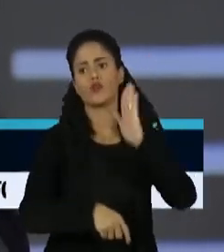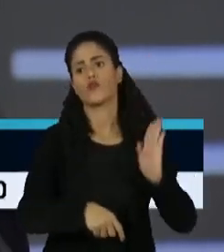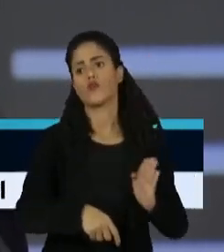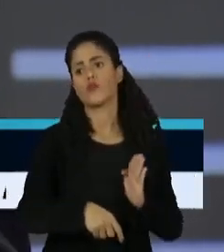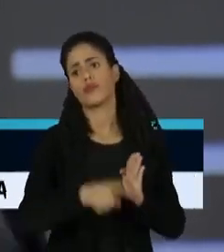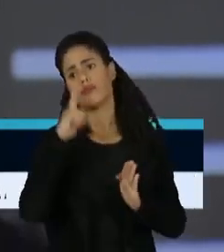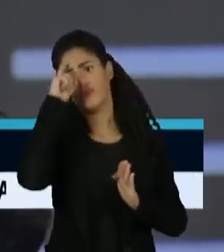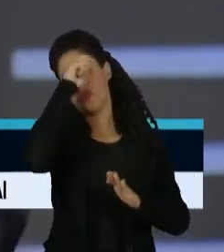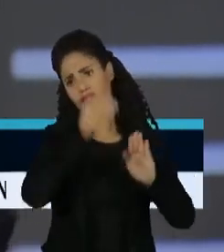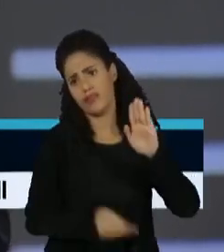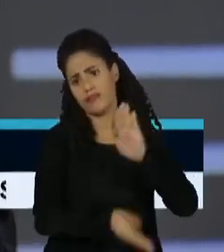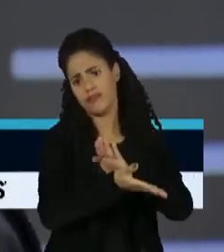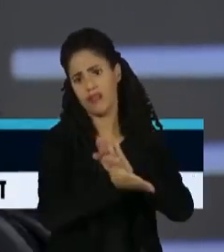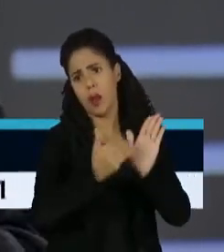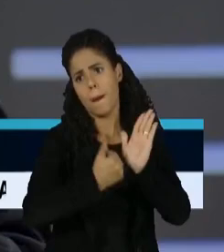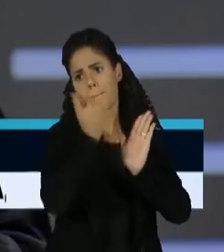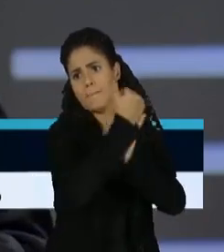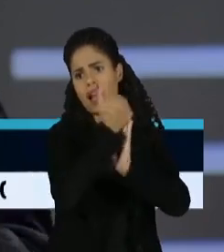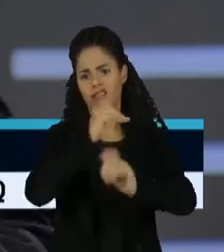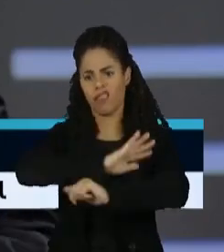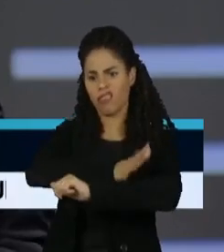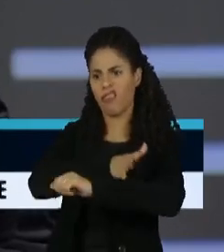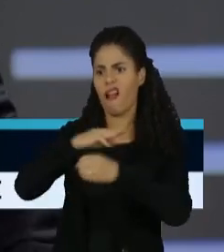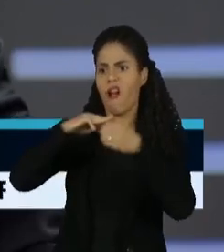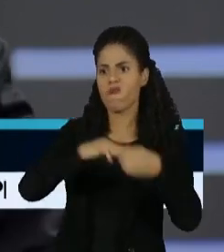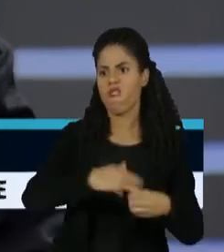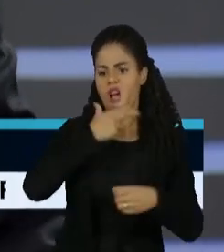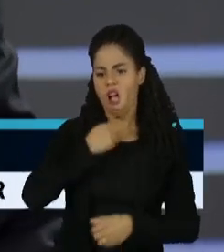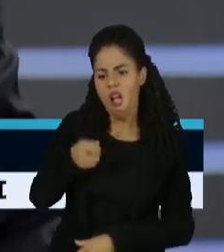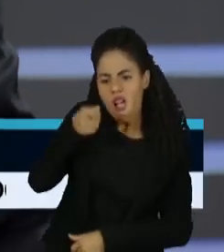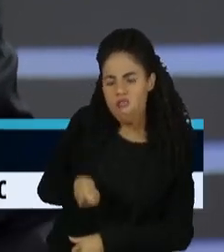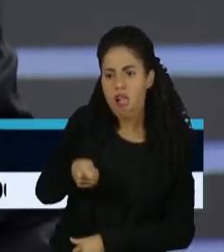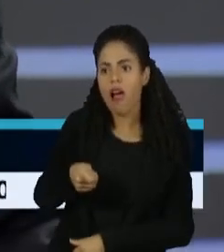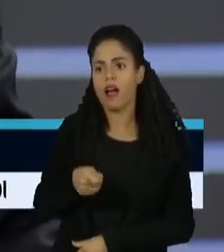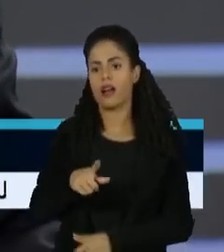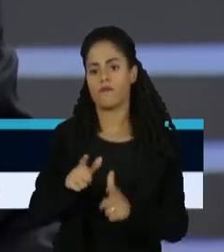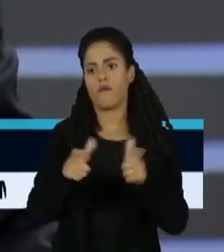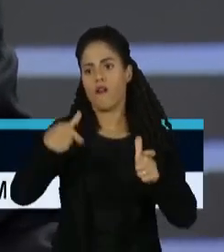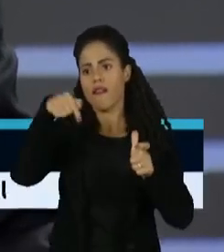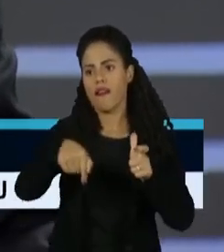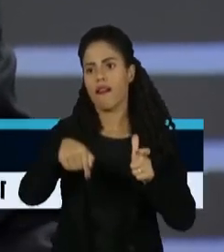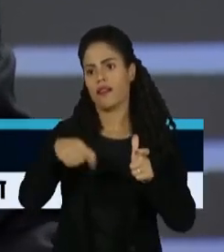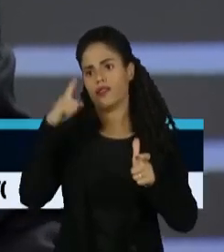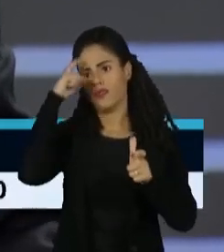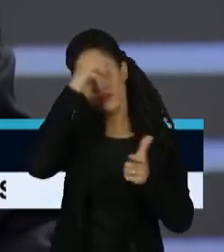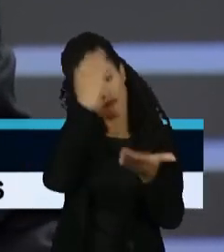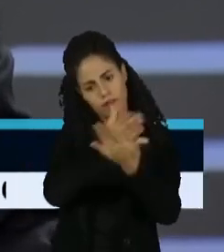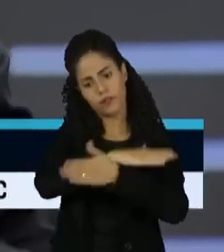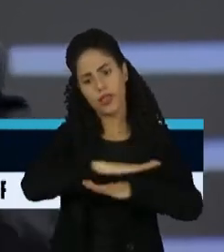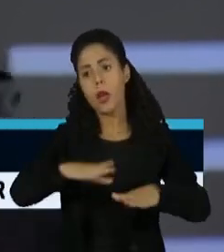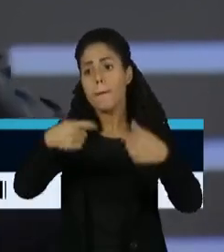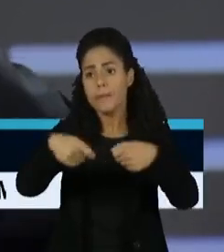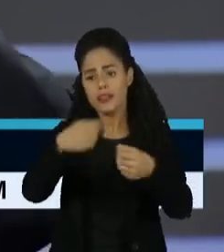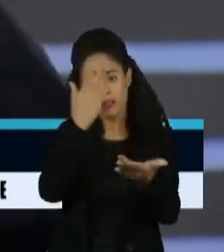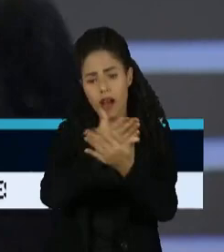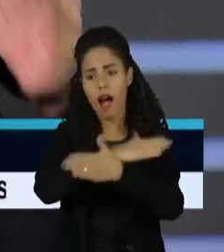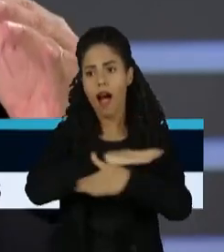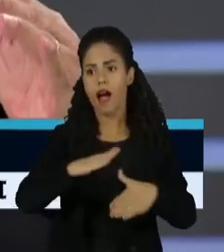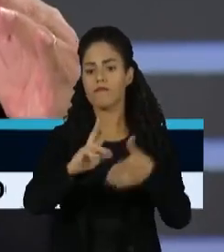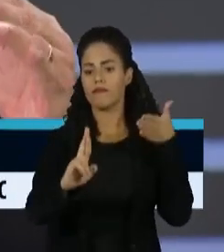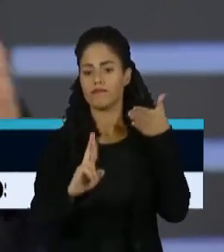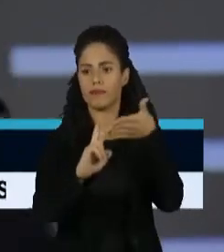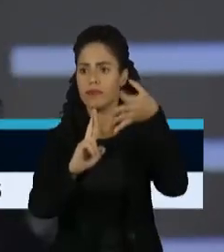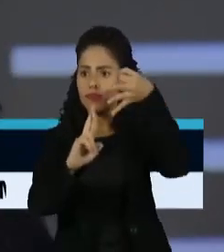Hannah Arendt. Exclusão, racismo, machismo. É muito bom que acabasse isso e tivesse representatividade. Agora,